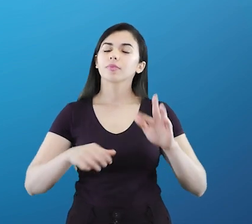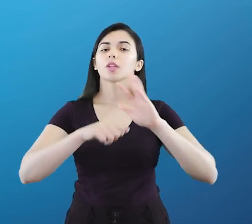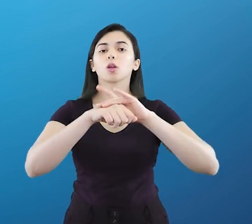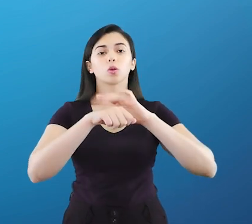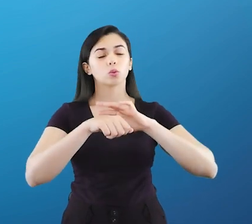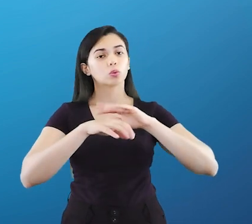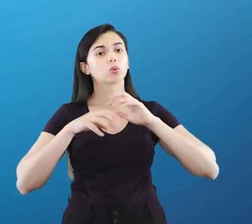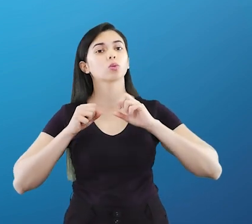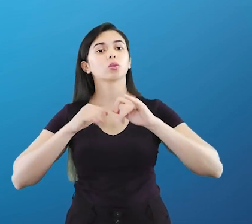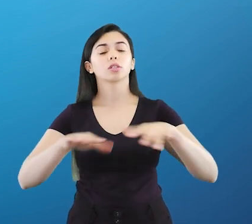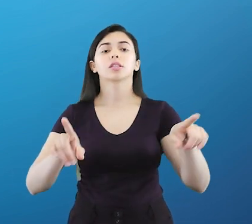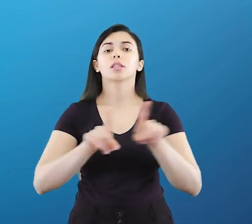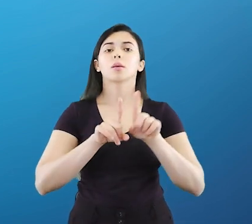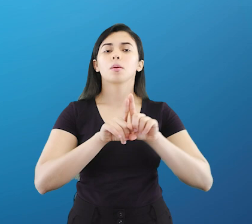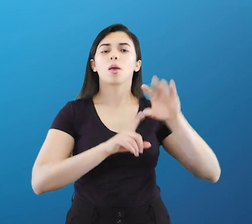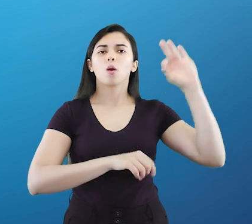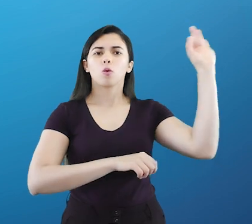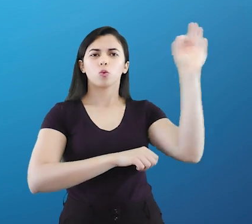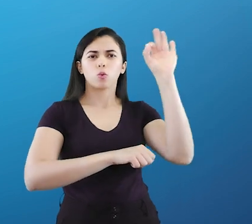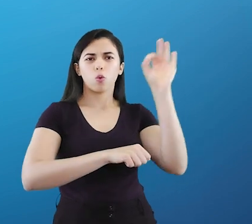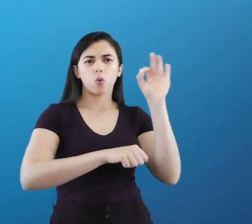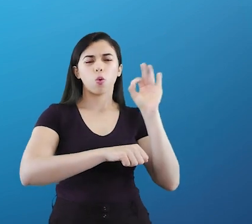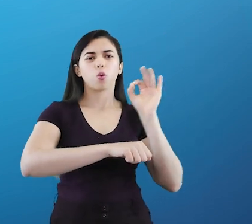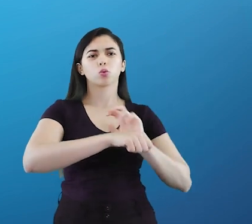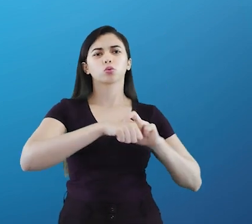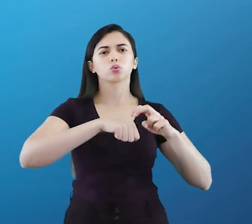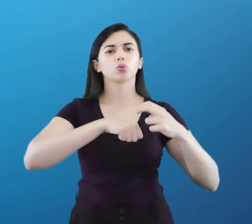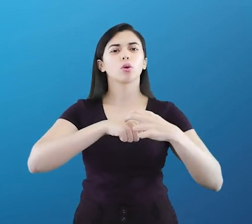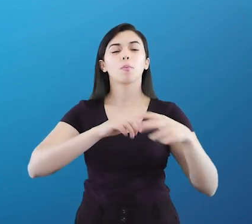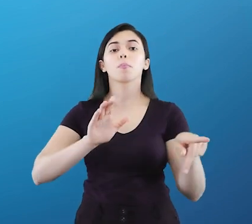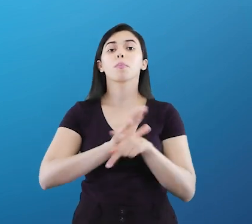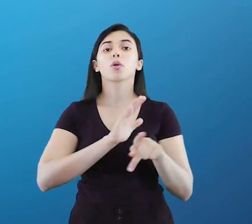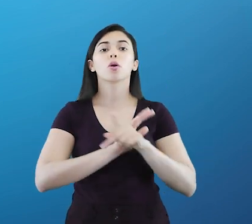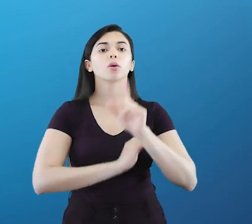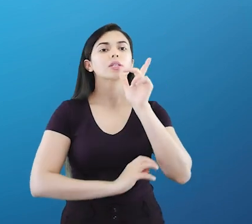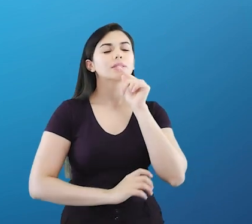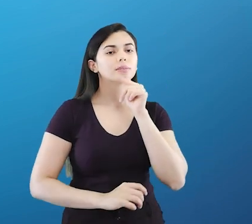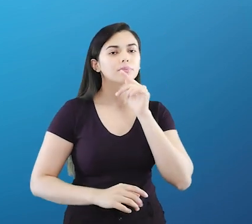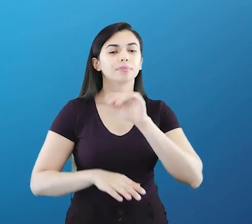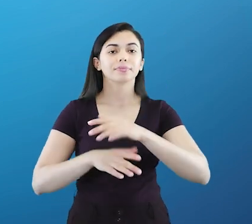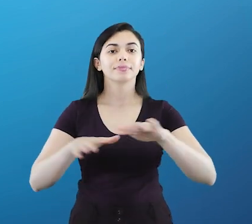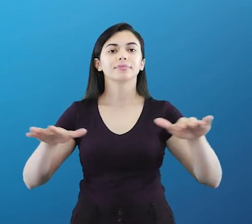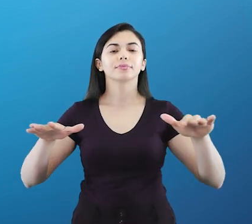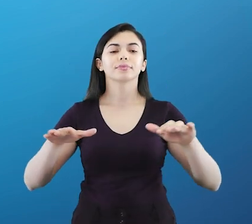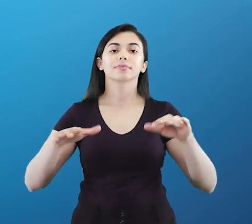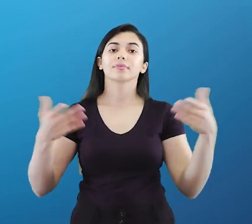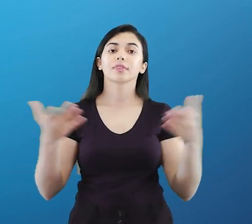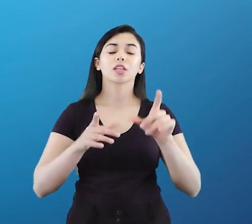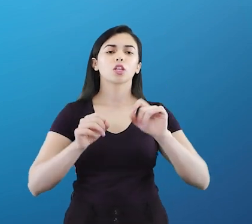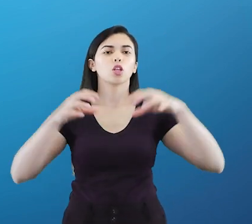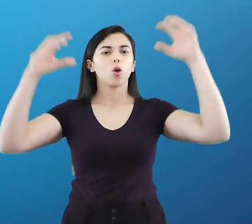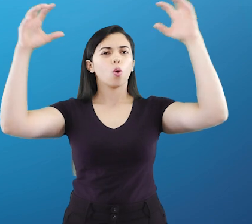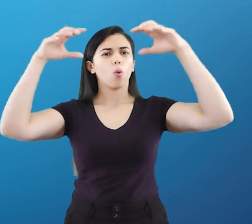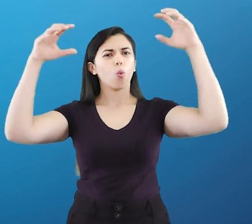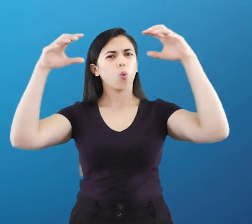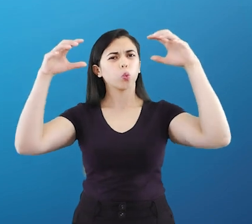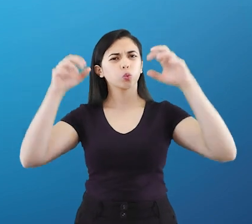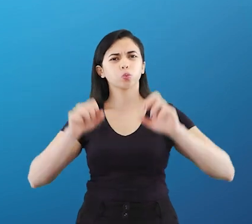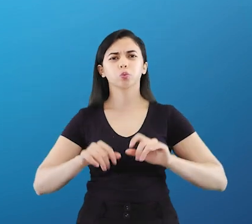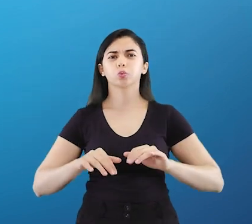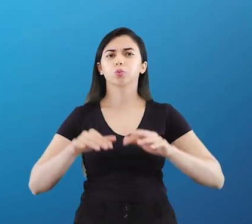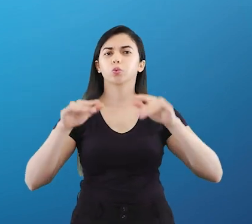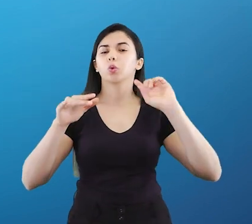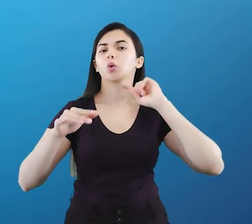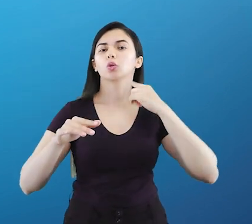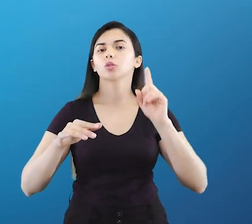Doenças transmitidas por insetos que têm o seu ciclo na água. Aqui nós não estamos falando mais daquela água de enchente, a água